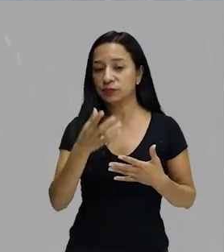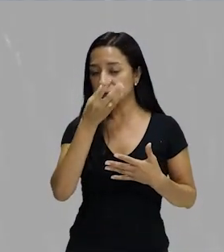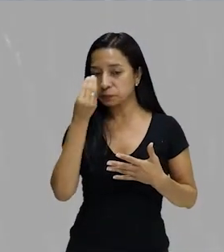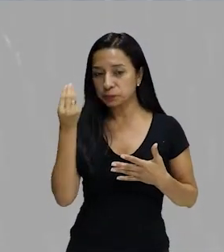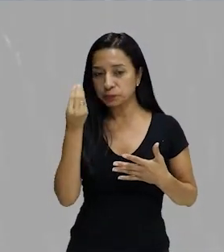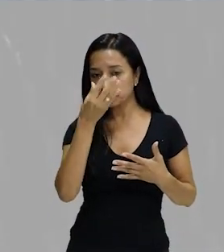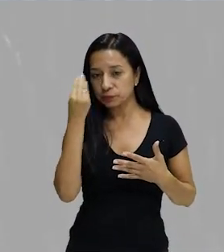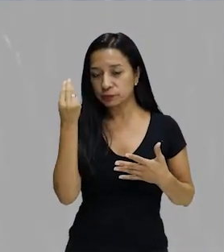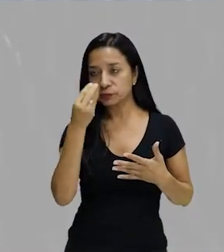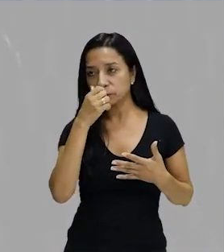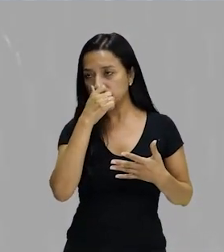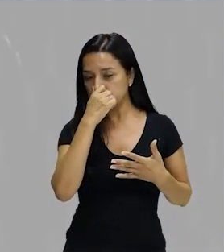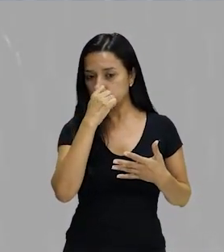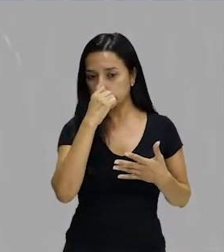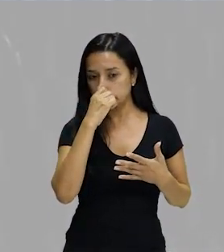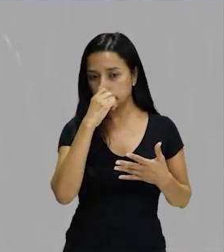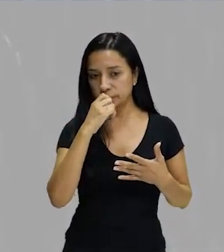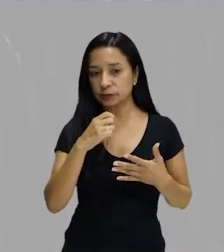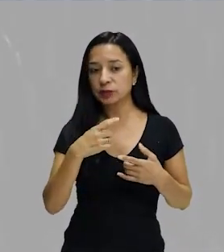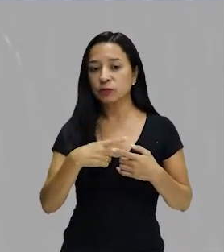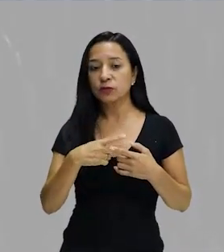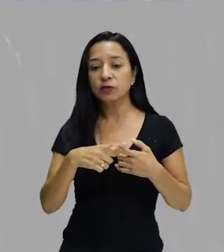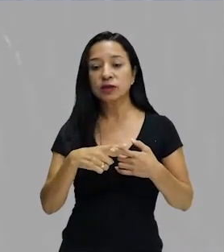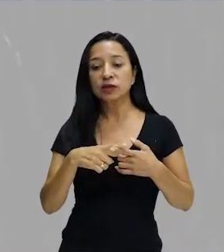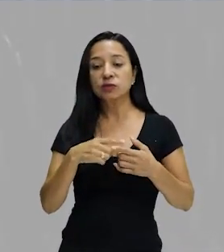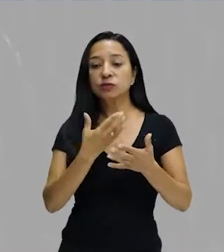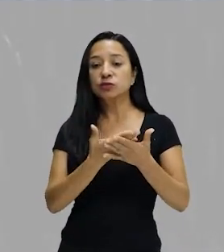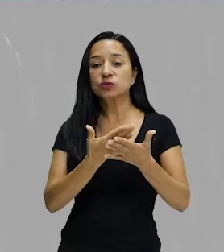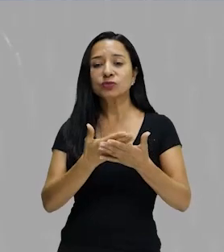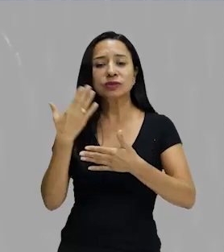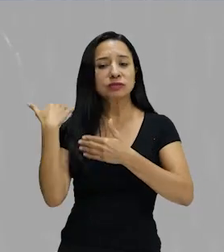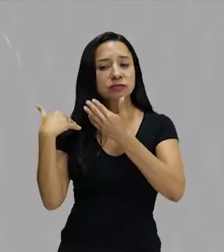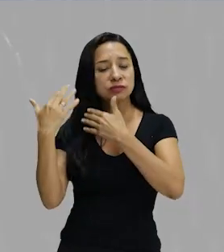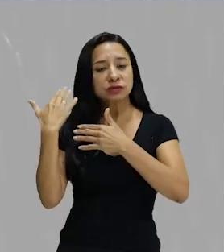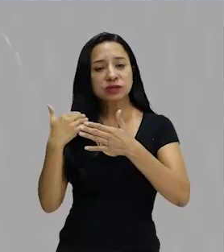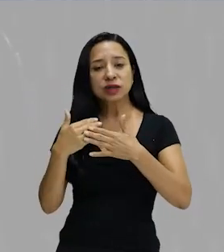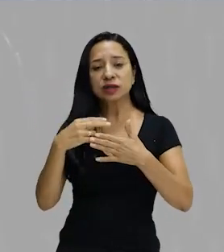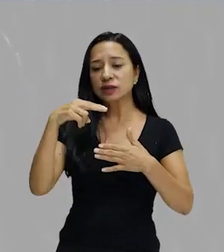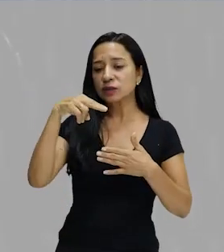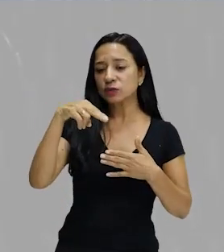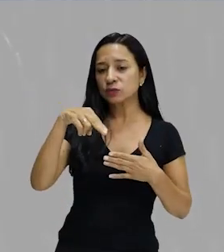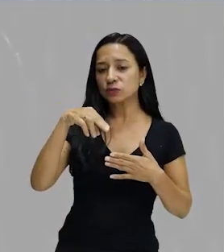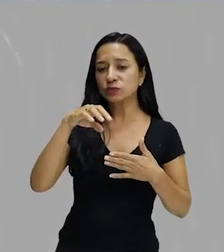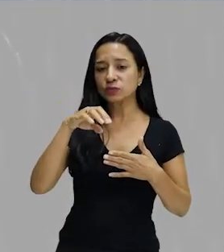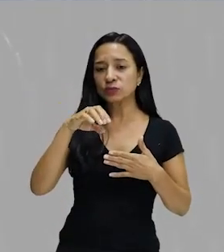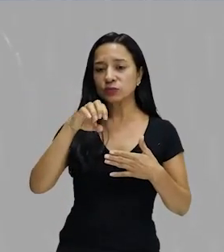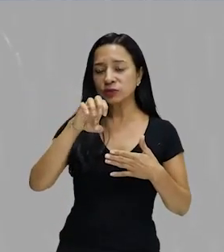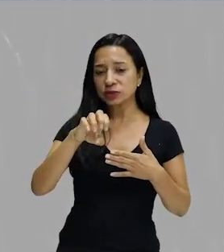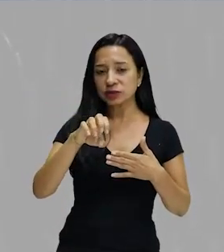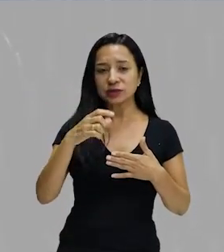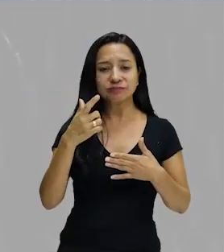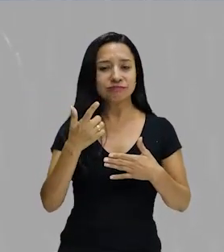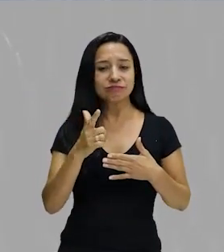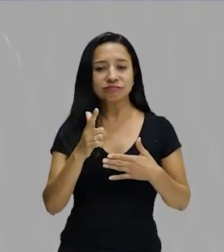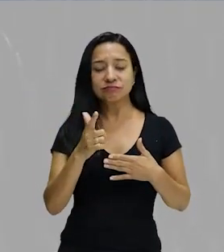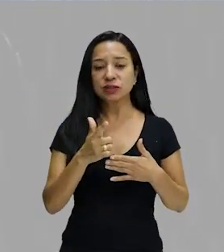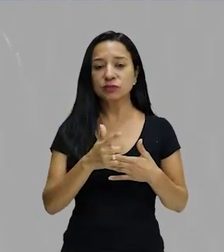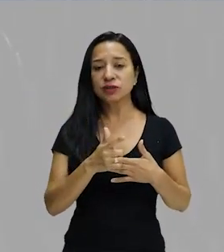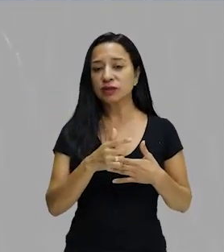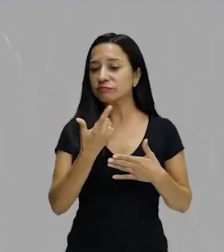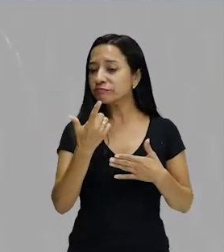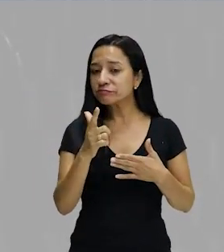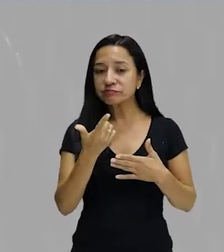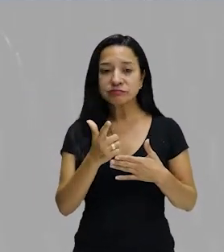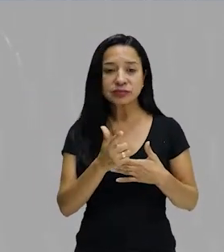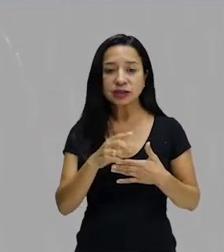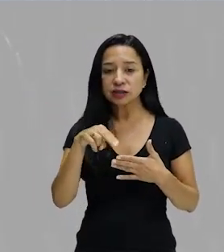mesmo. Viajei, foi certo. Sabe por quê? Porque nós estávamos falando outra aula de unir, que também não existe. Em mais i, ni não